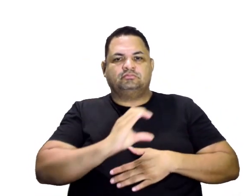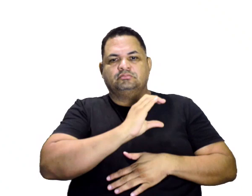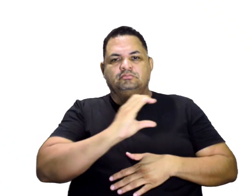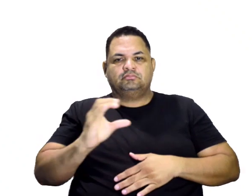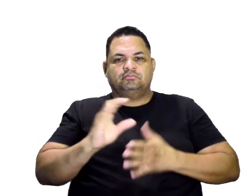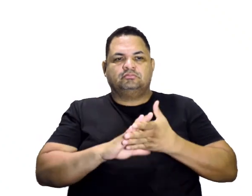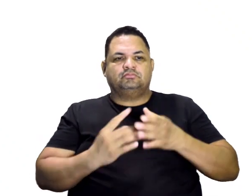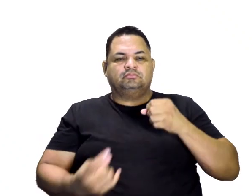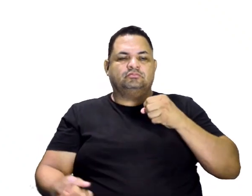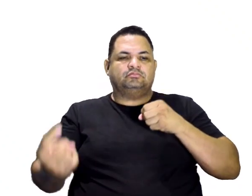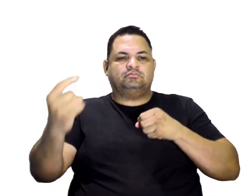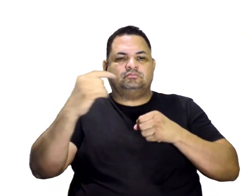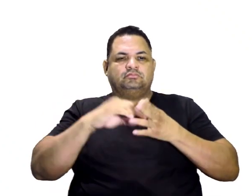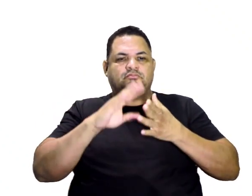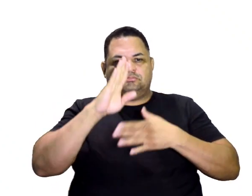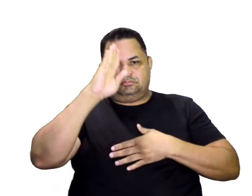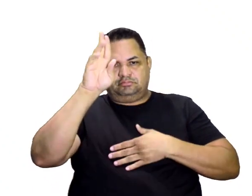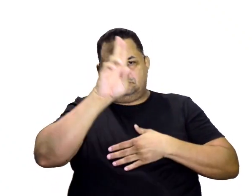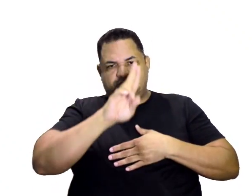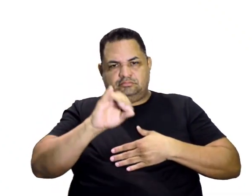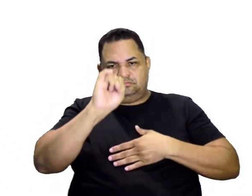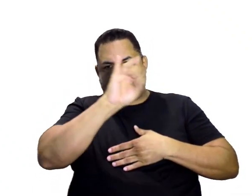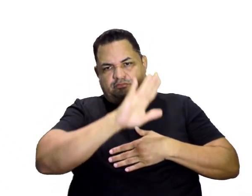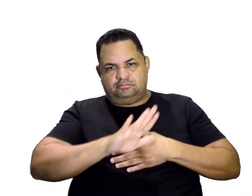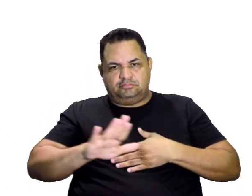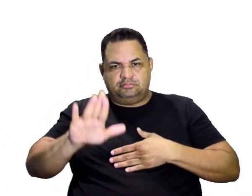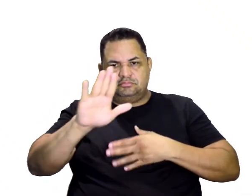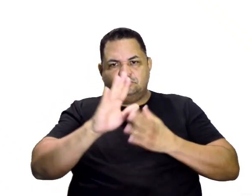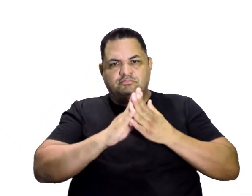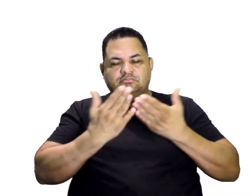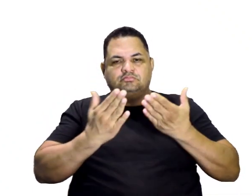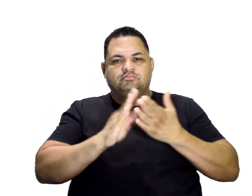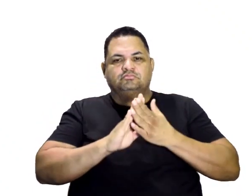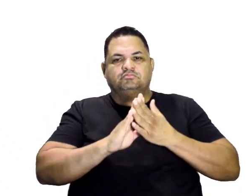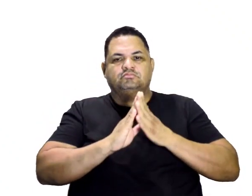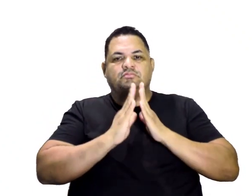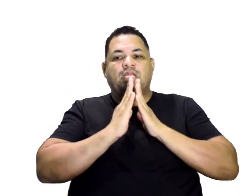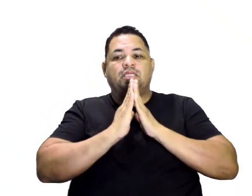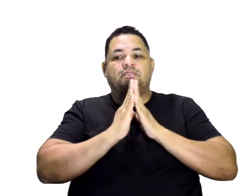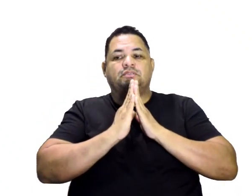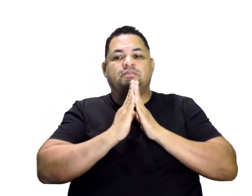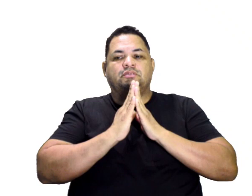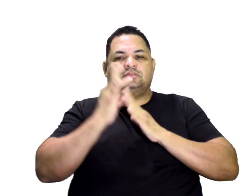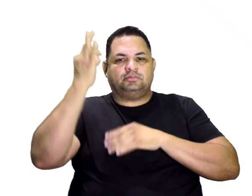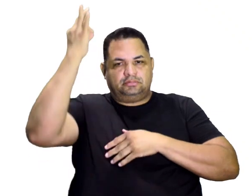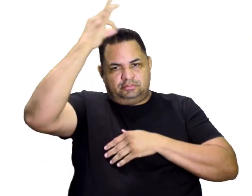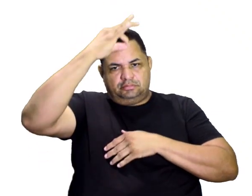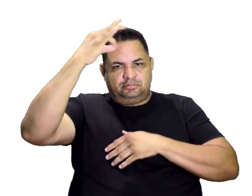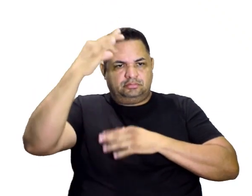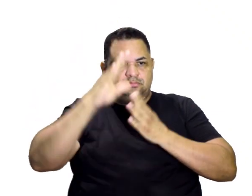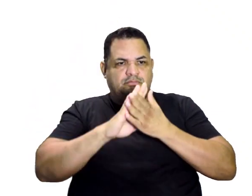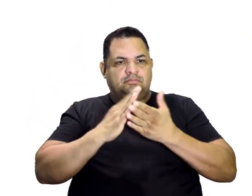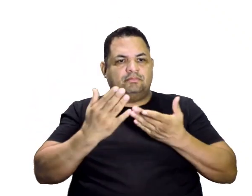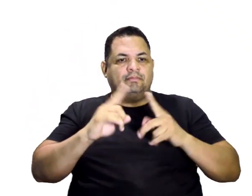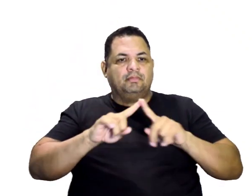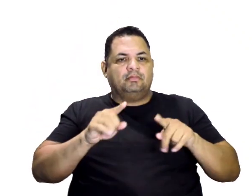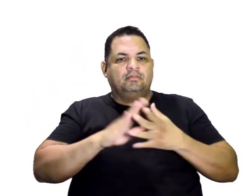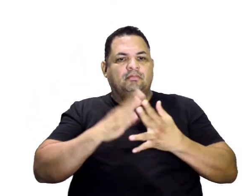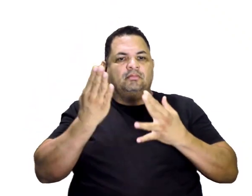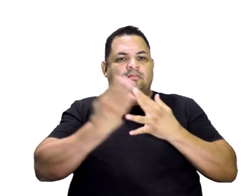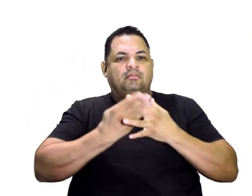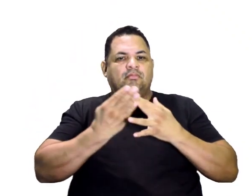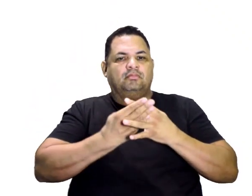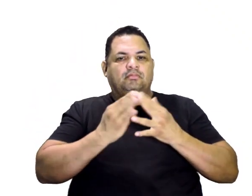católicos, recorrendo principalmente ao uso de imagens e de santos. Entretanto,